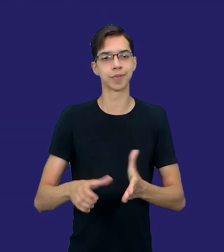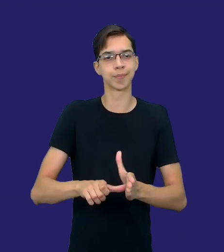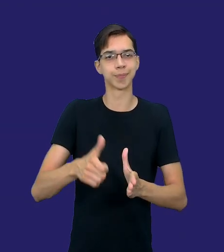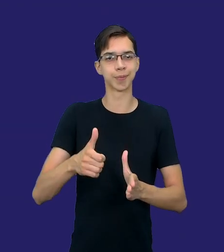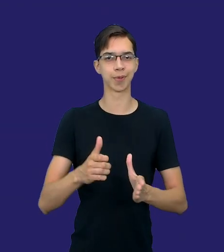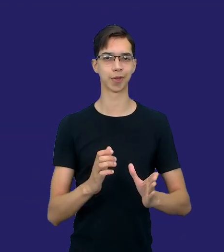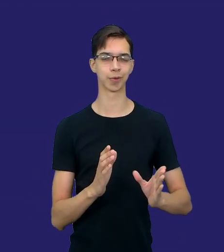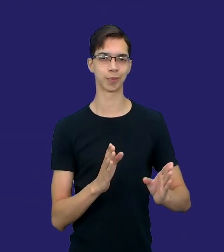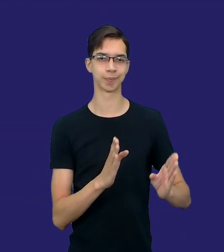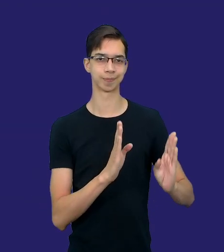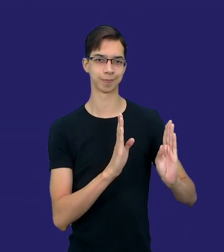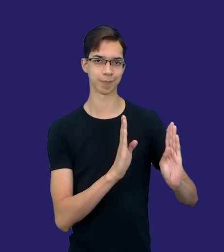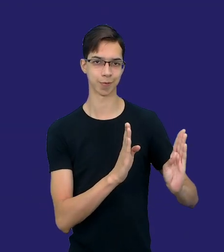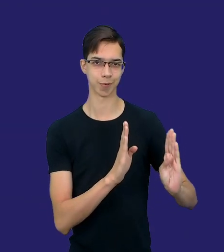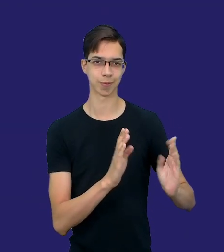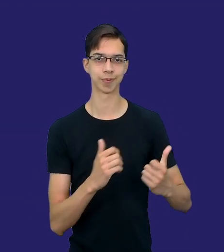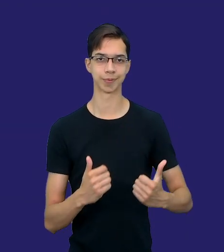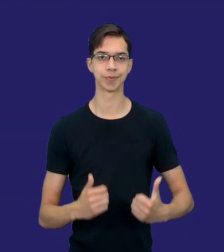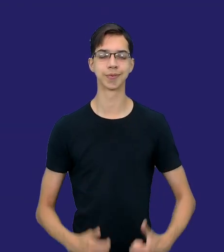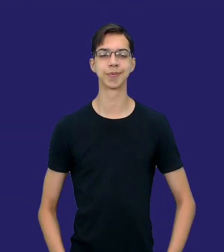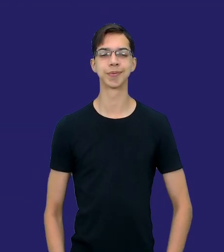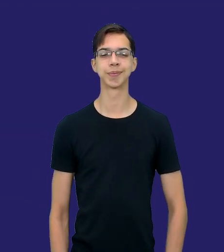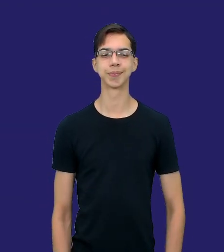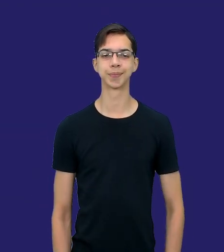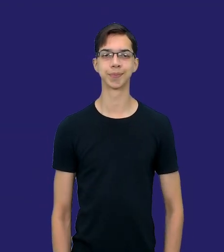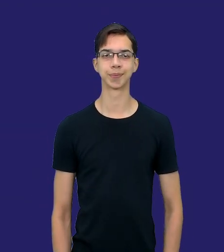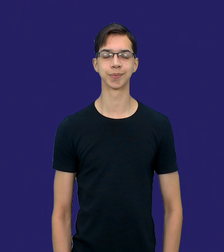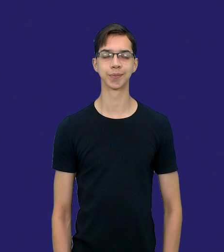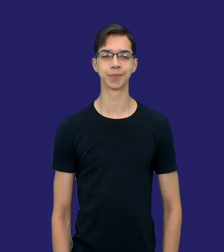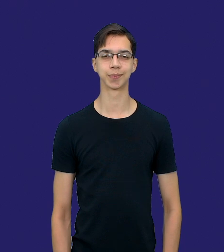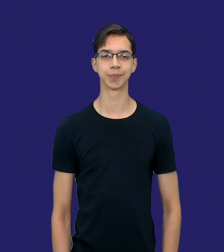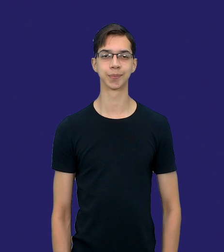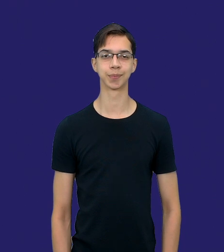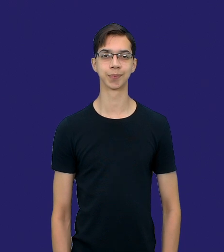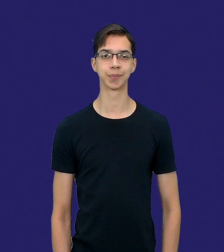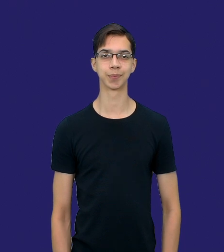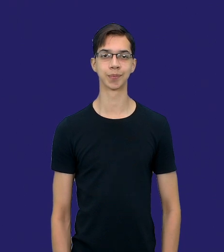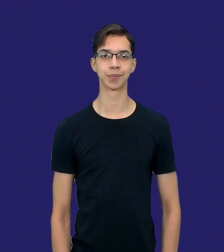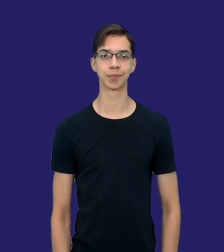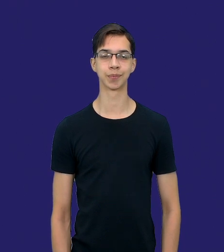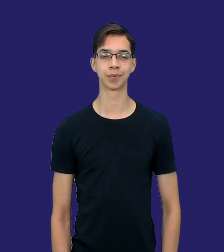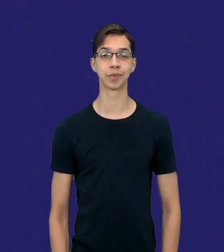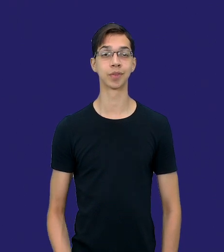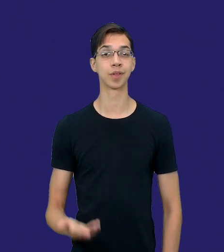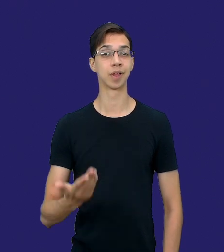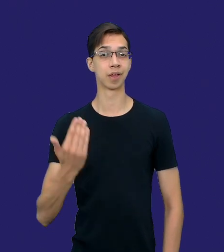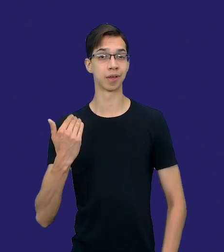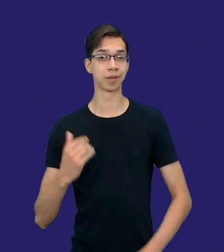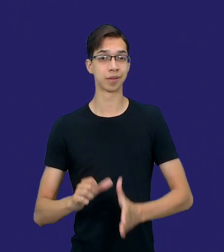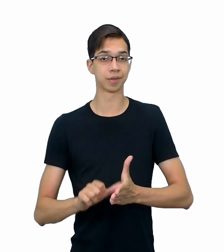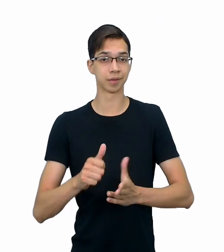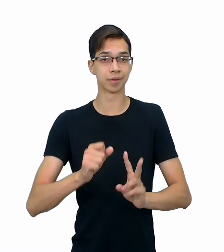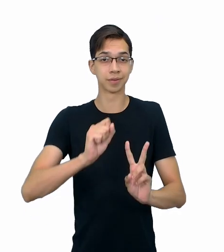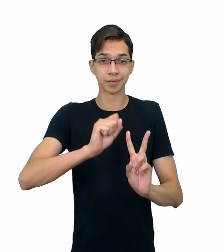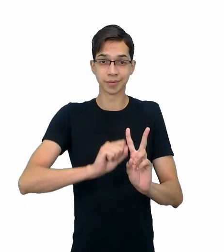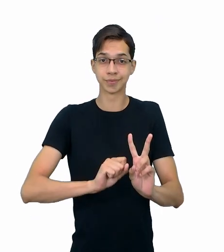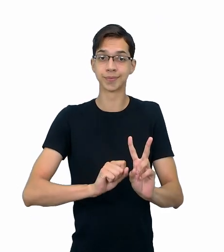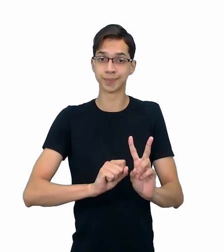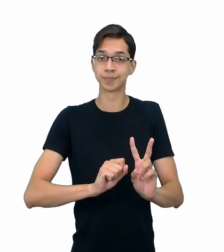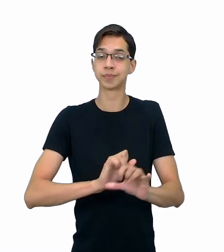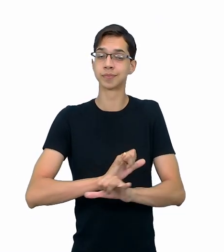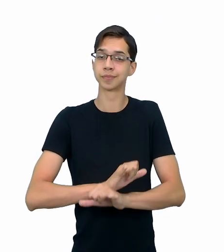vai recuperar aí o percurso que nós tratamos durante o nosso primeiro bimestre, né?